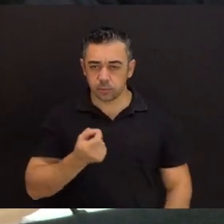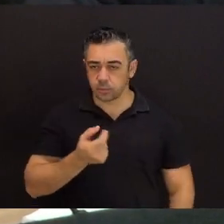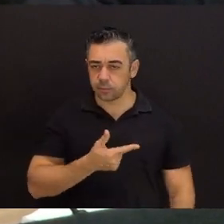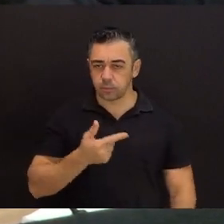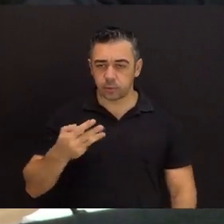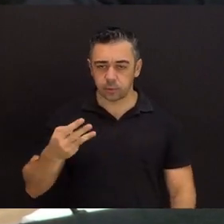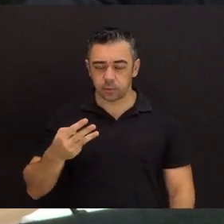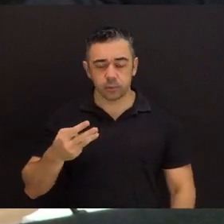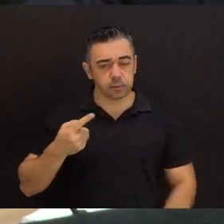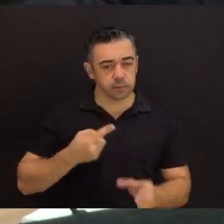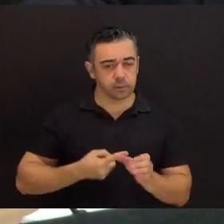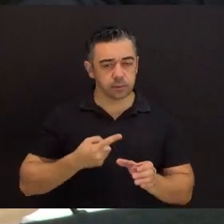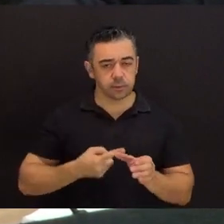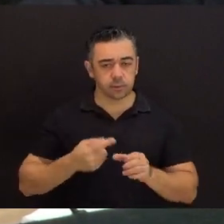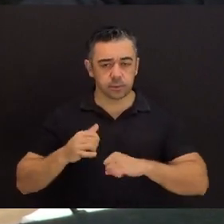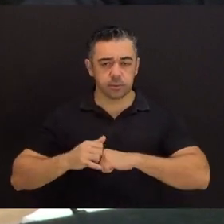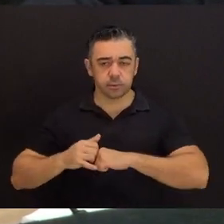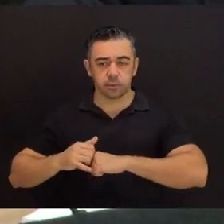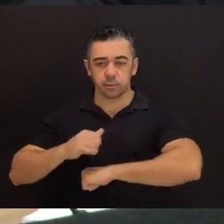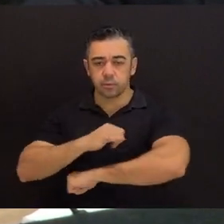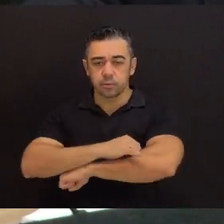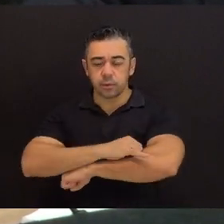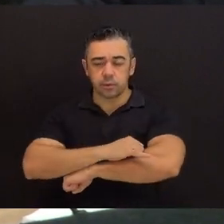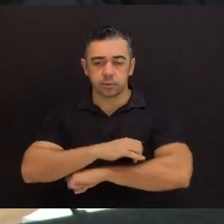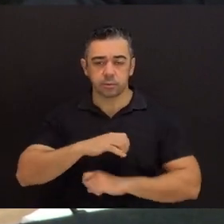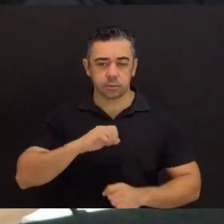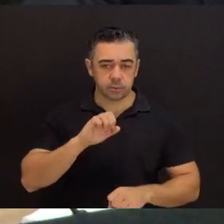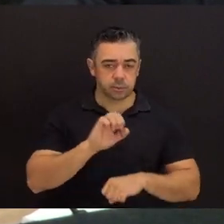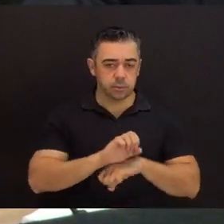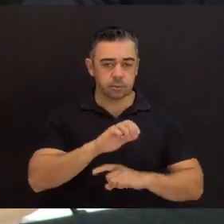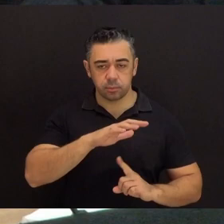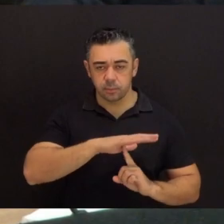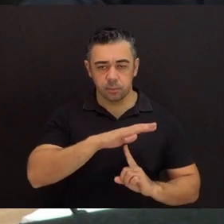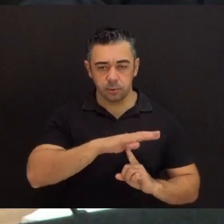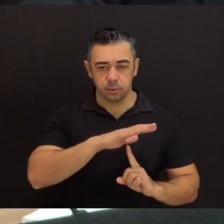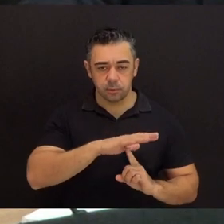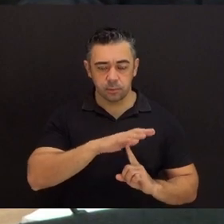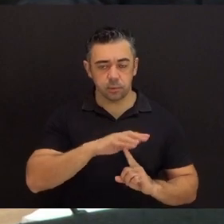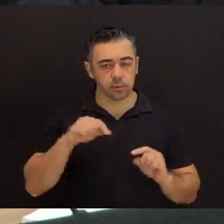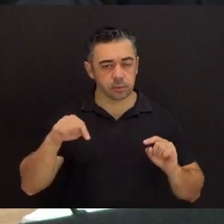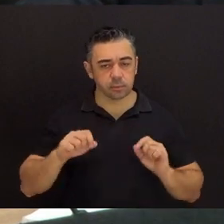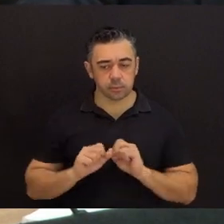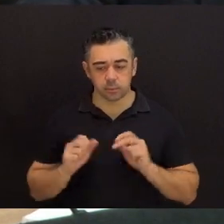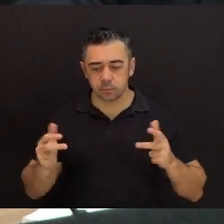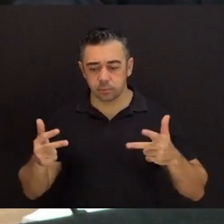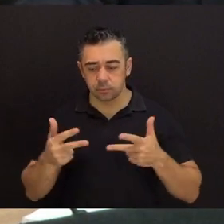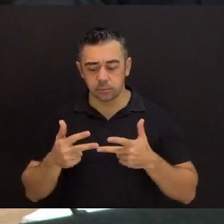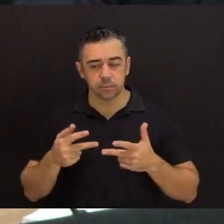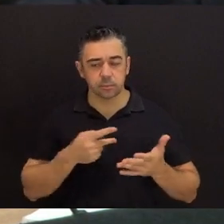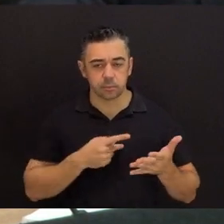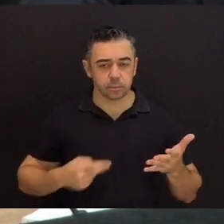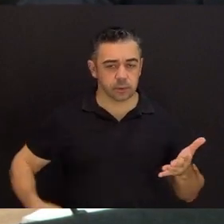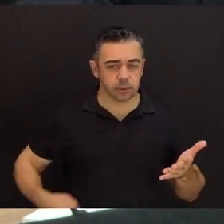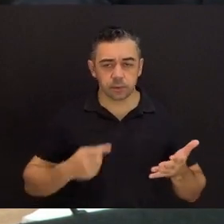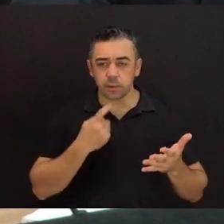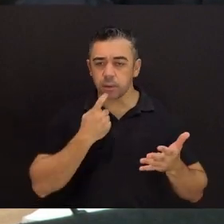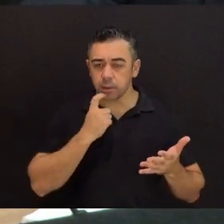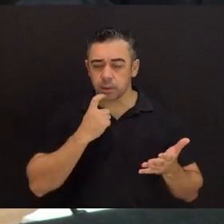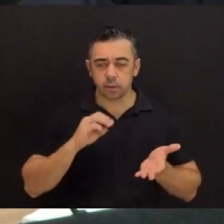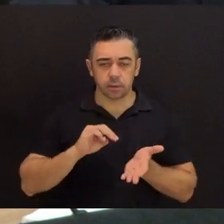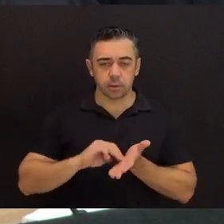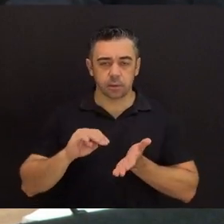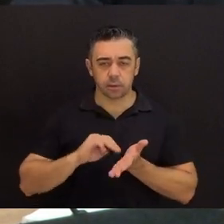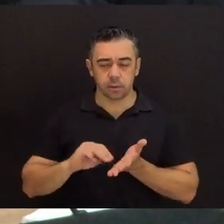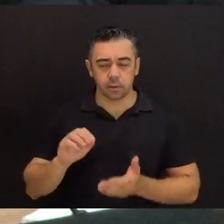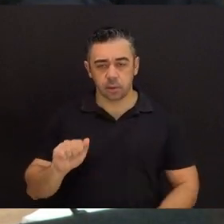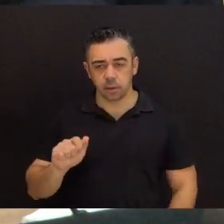cidade de São José dos Pinhais estado do Paraná no plenário seja os mundos Salata presidida pelo vereador Galaxy Siqueira secretariada pelo